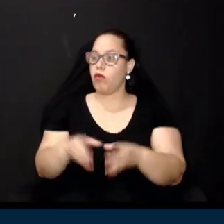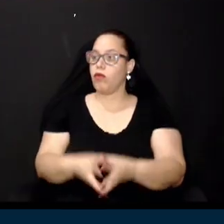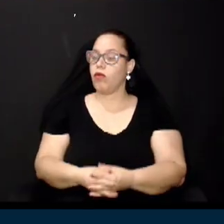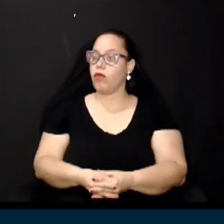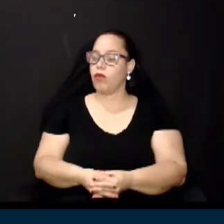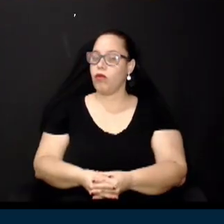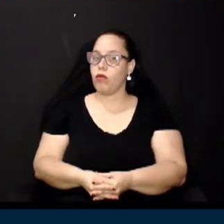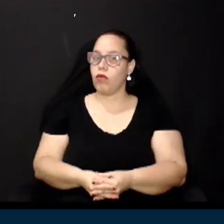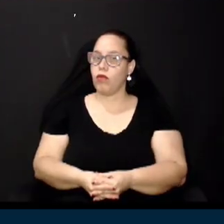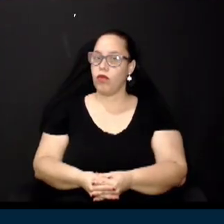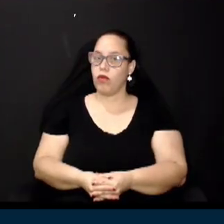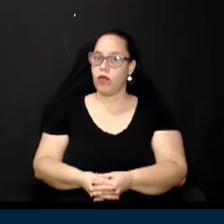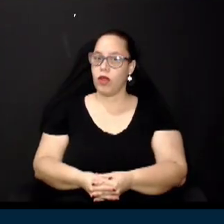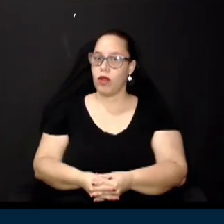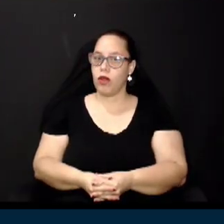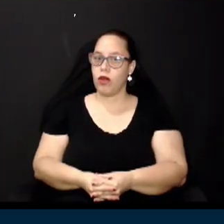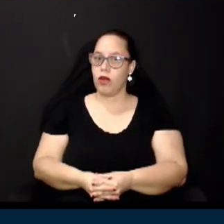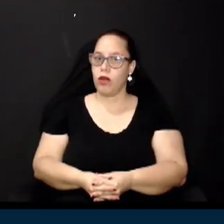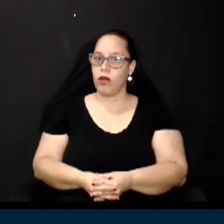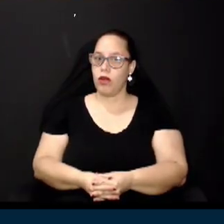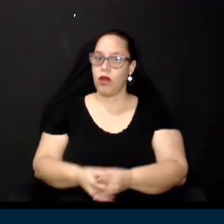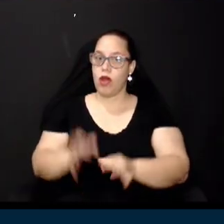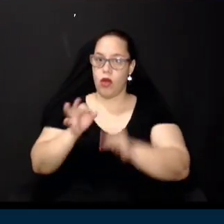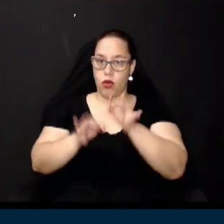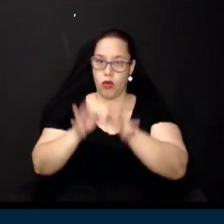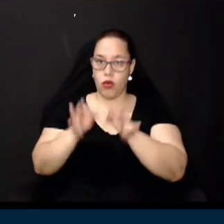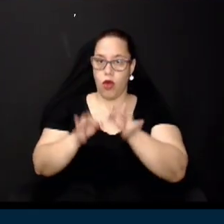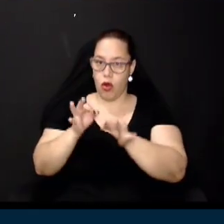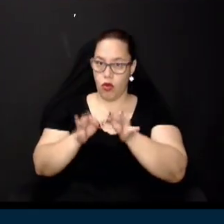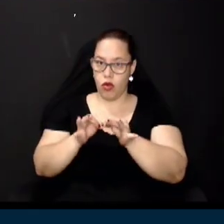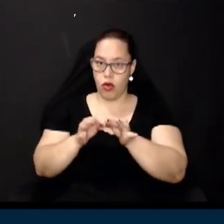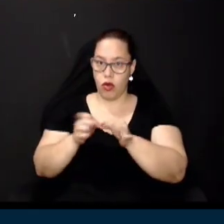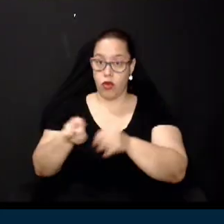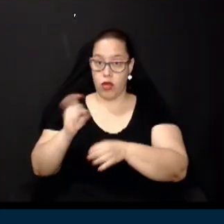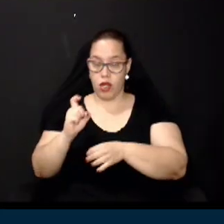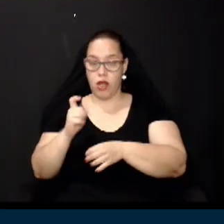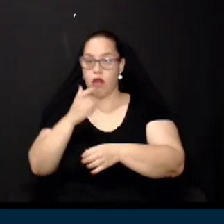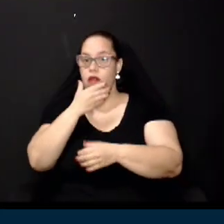em frente ao juiz e aos ex-maridos ali